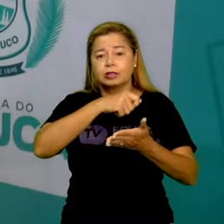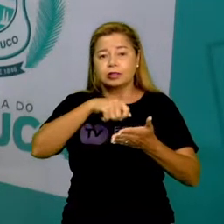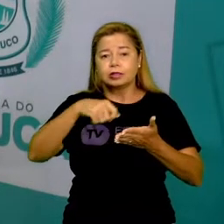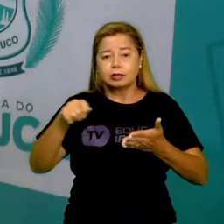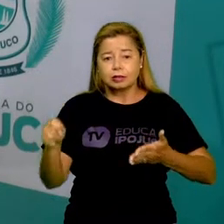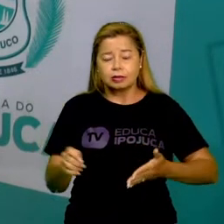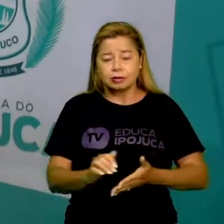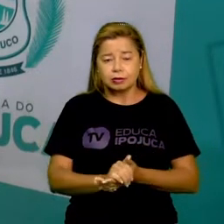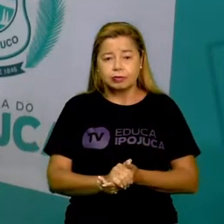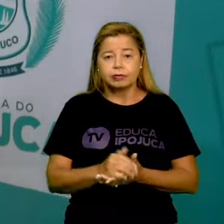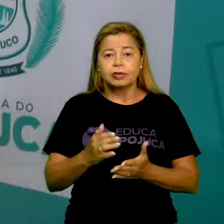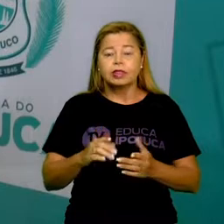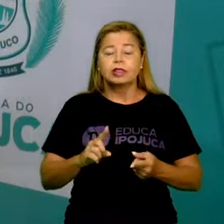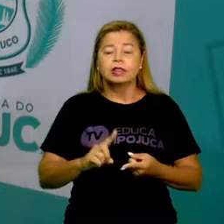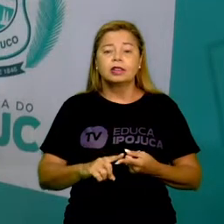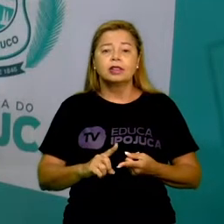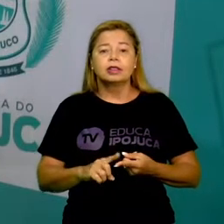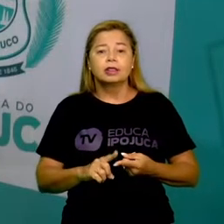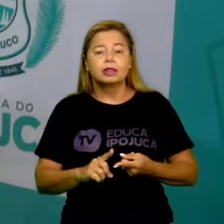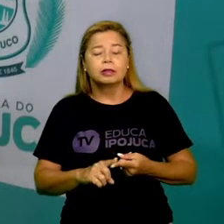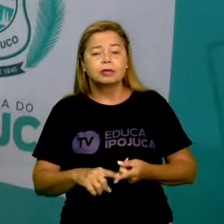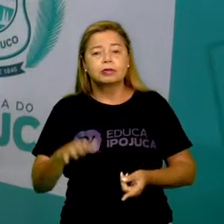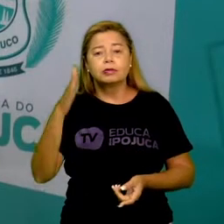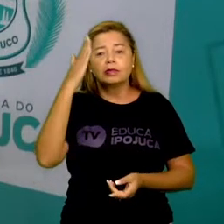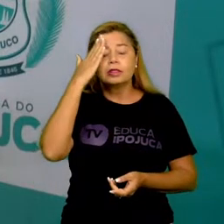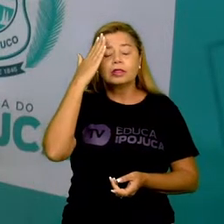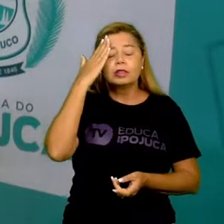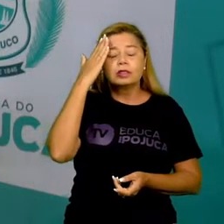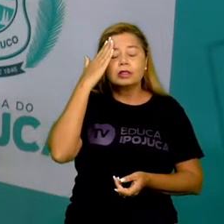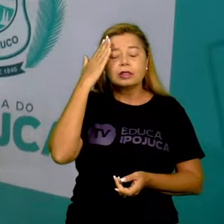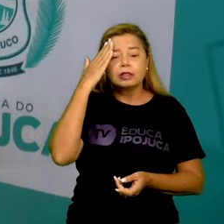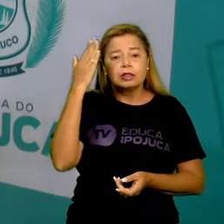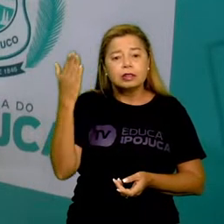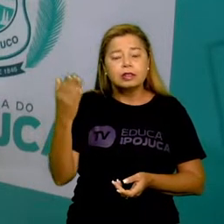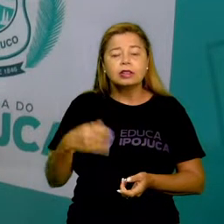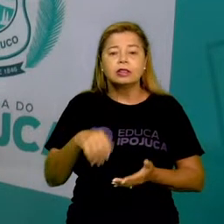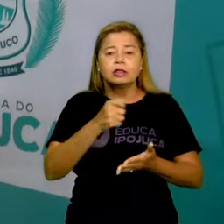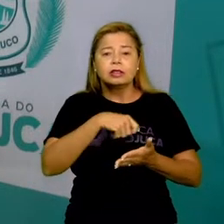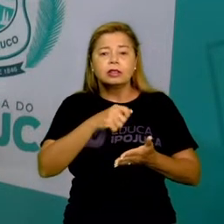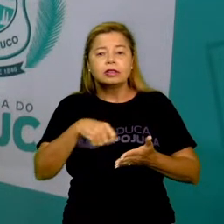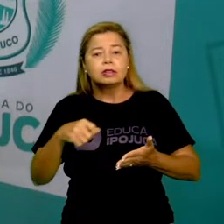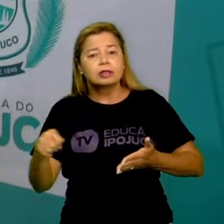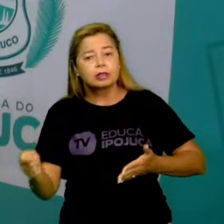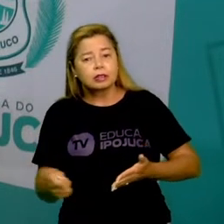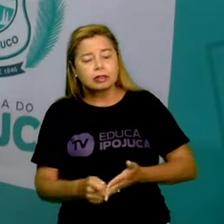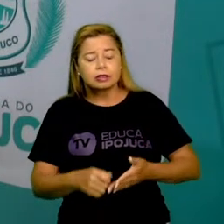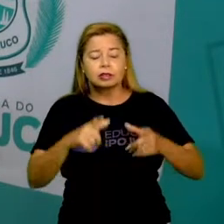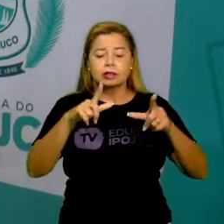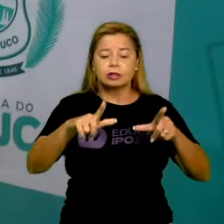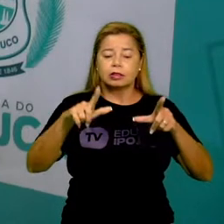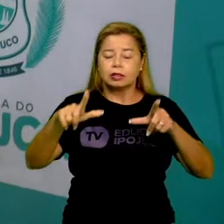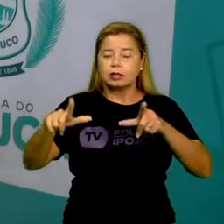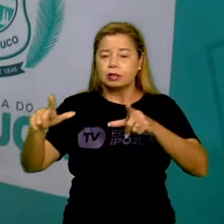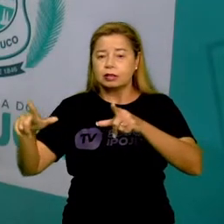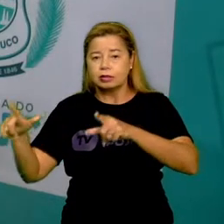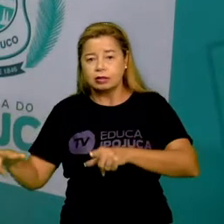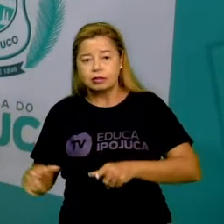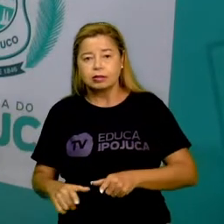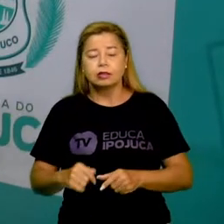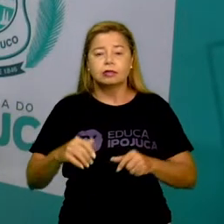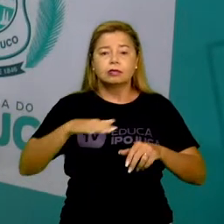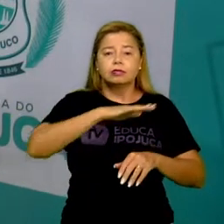Empregando os conhecimentos cartográficos em atividades concretas de localização e orientação no espaço.